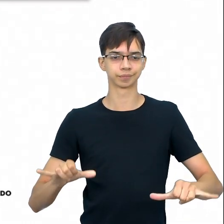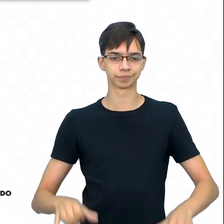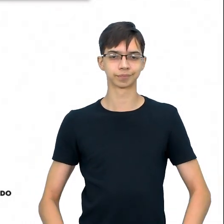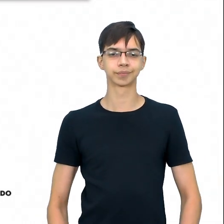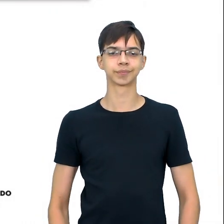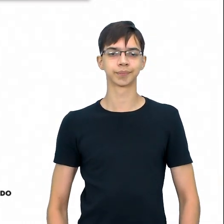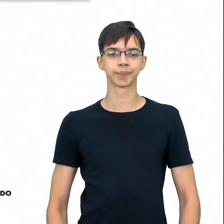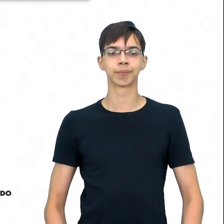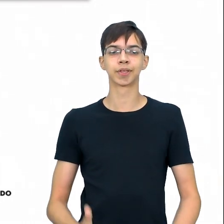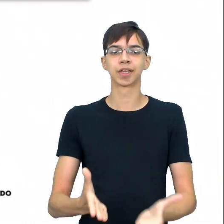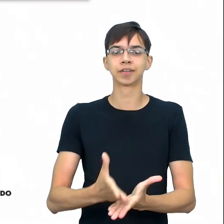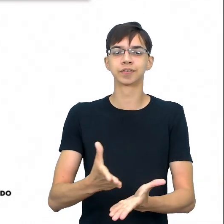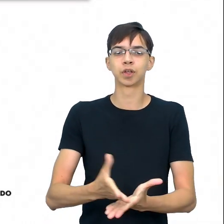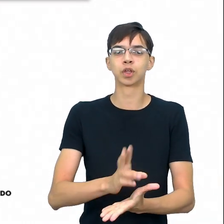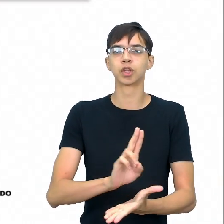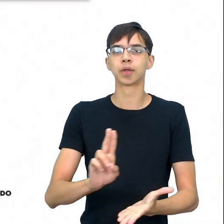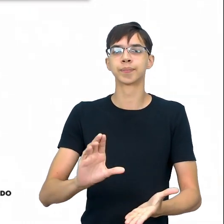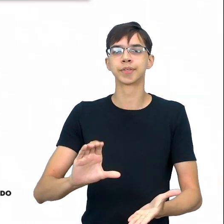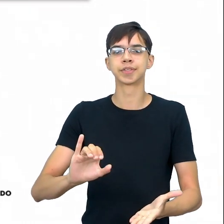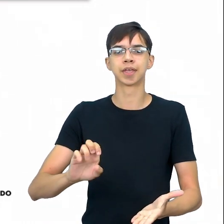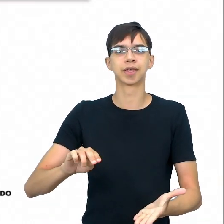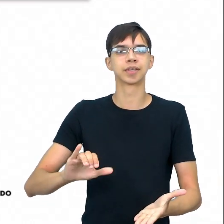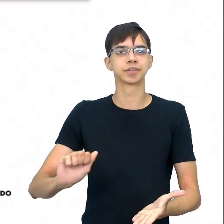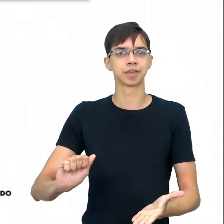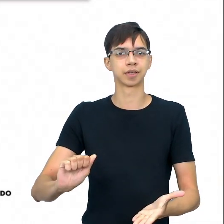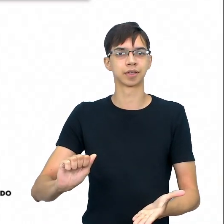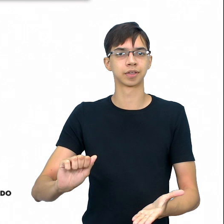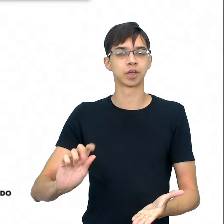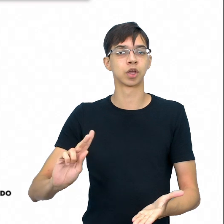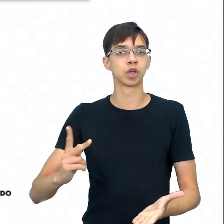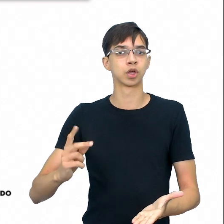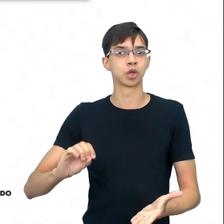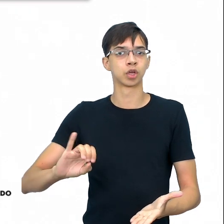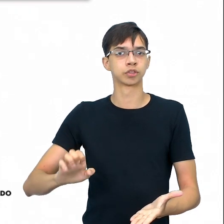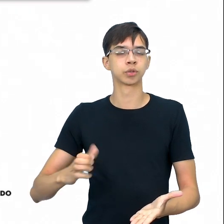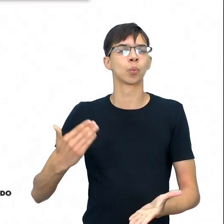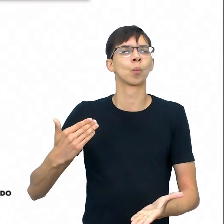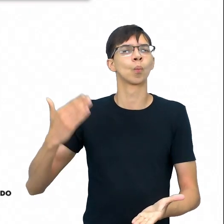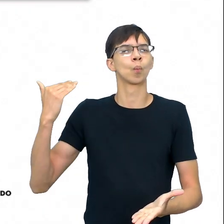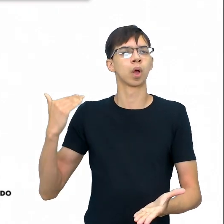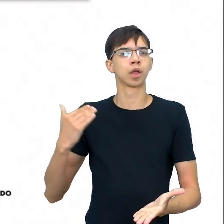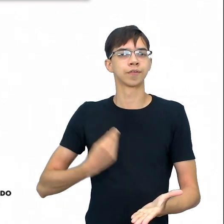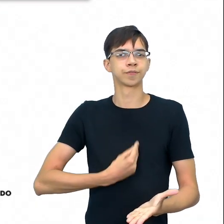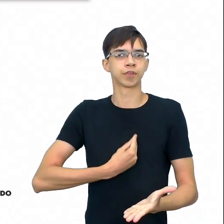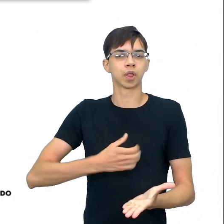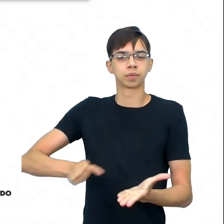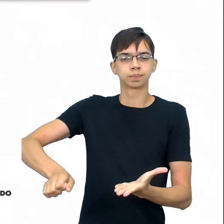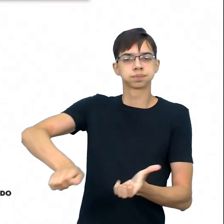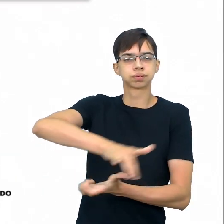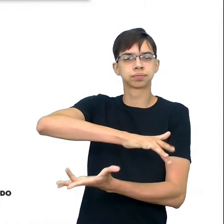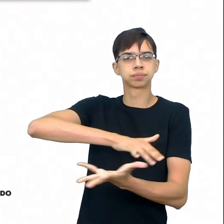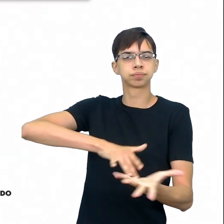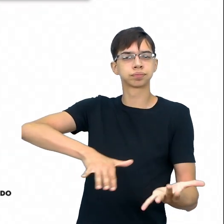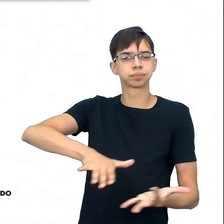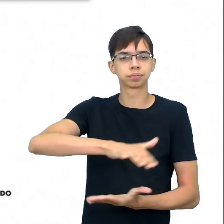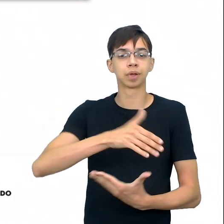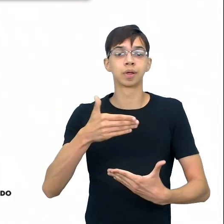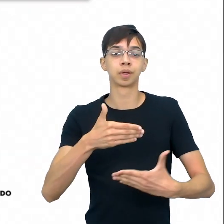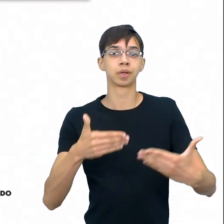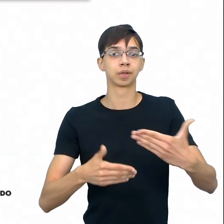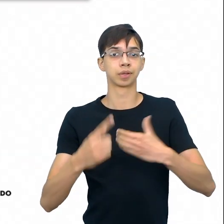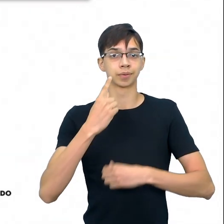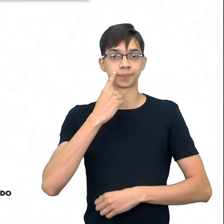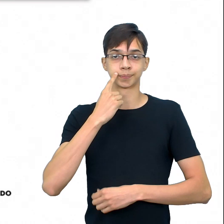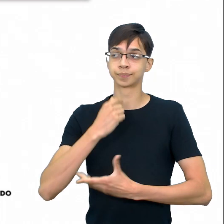Hoje, intitulado Quando a Vida Surgiu no Universo. Então, ele está disponível nesse slide, então, quando vocês fizerem o download